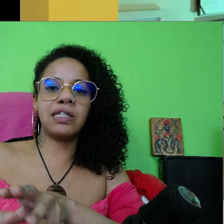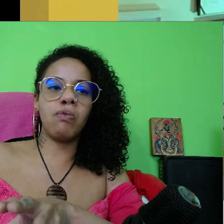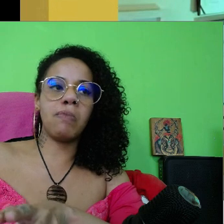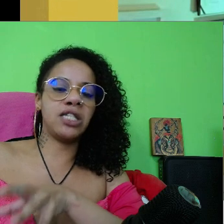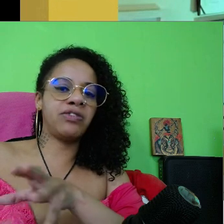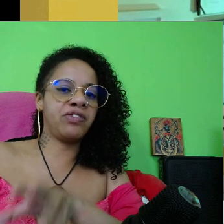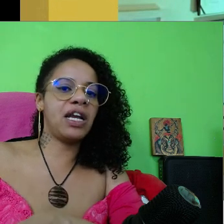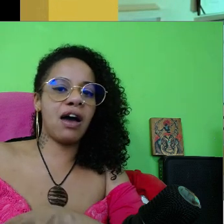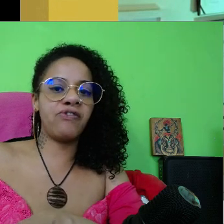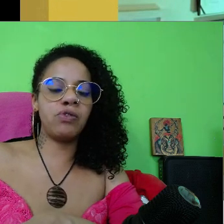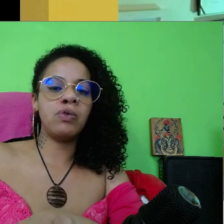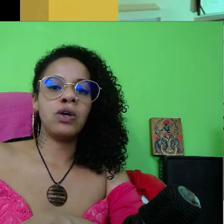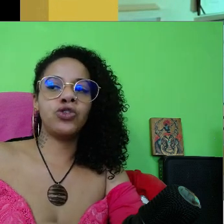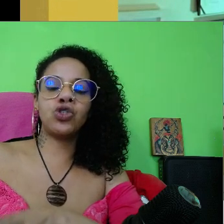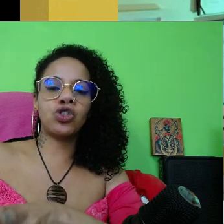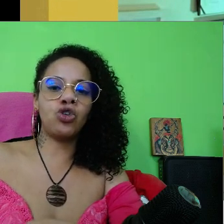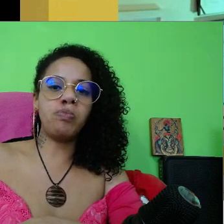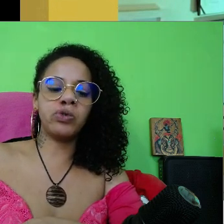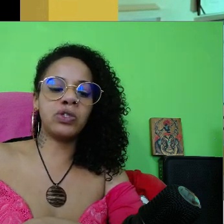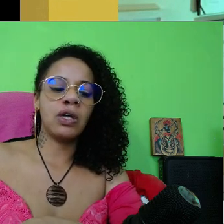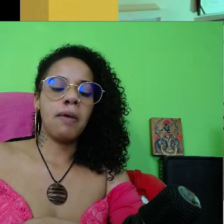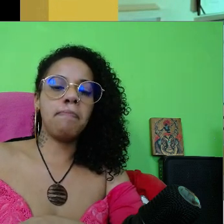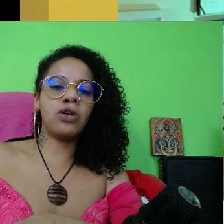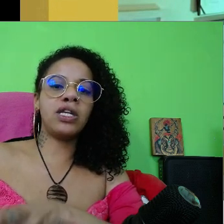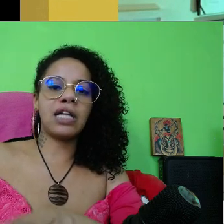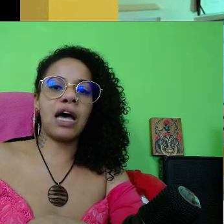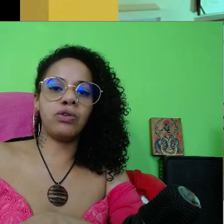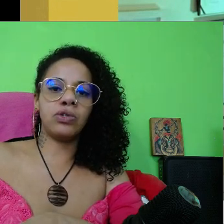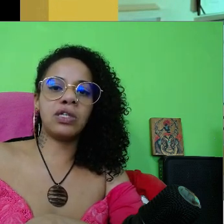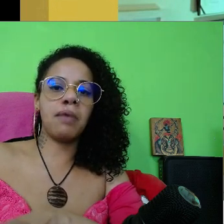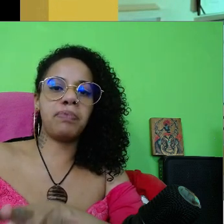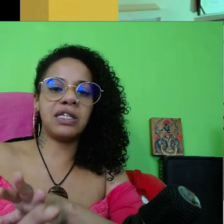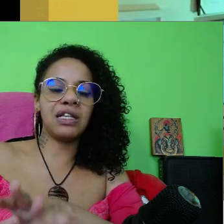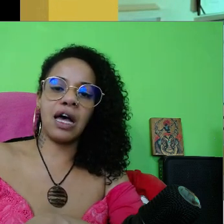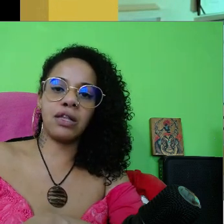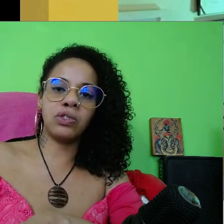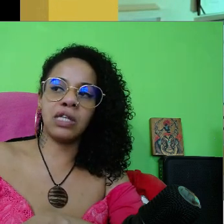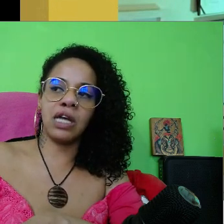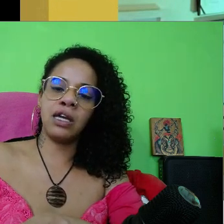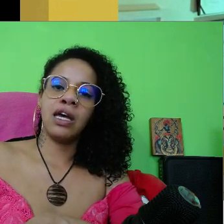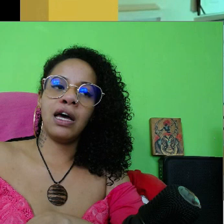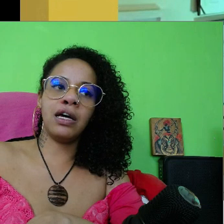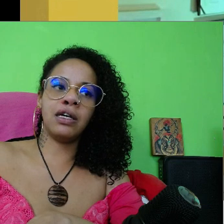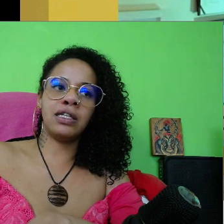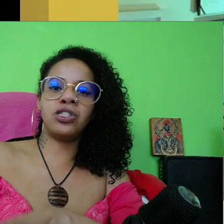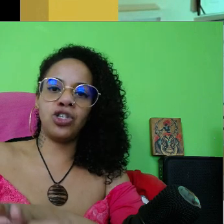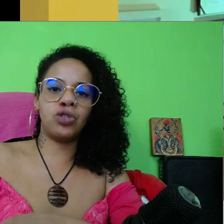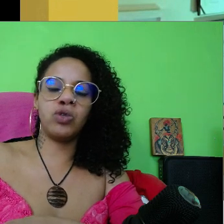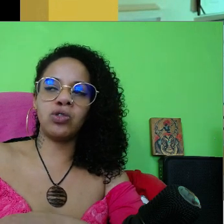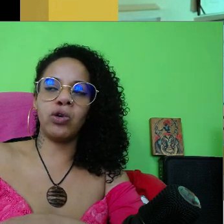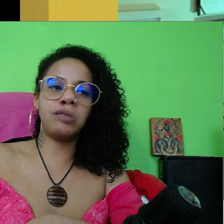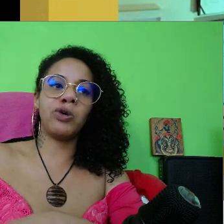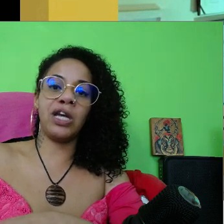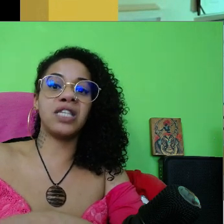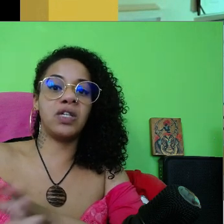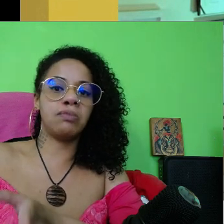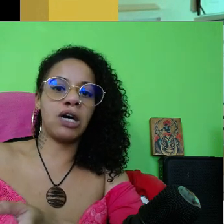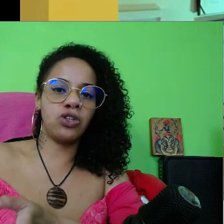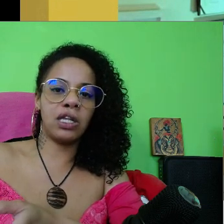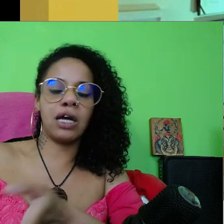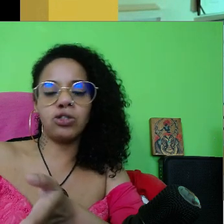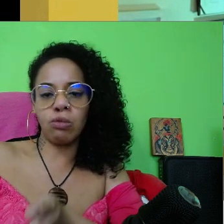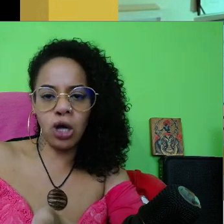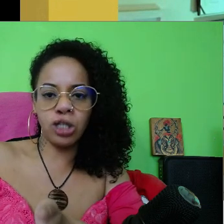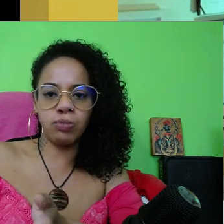população mais vulnerável dos grupos minoritários representados né nas instituições porém